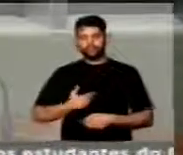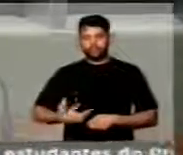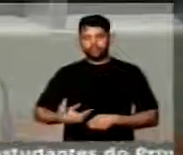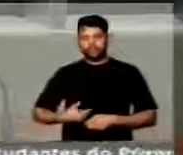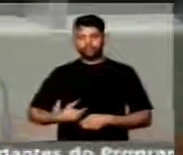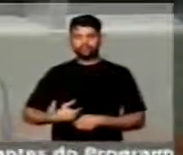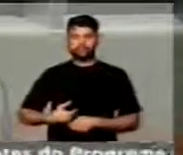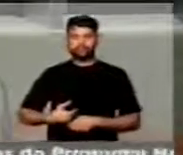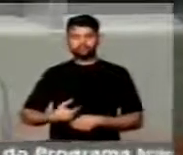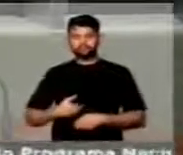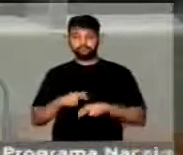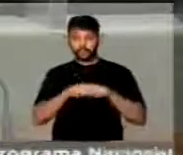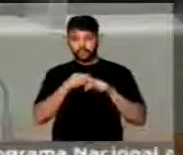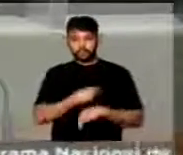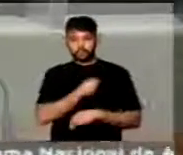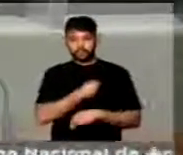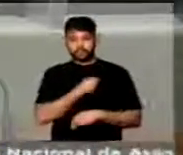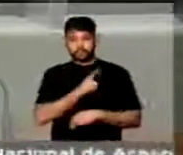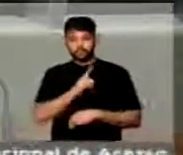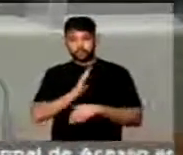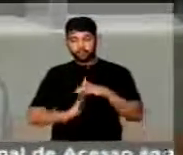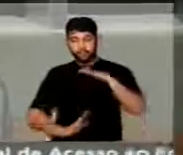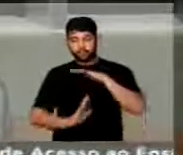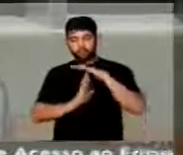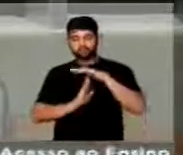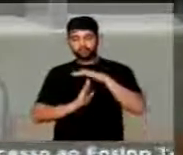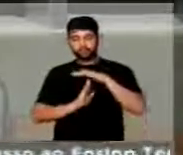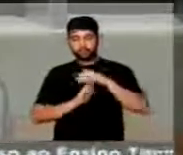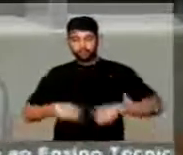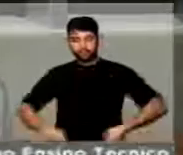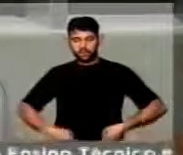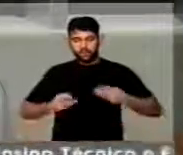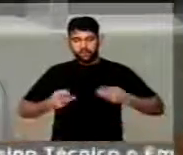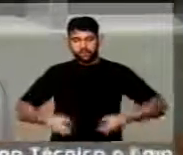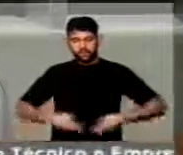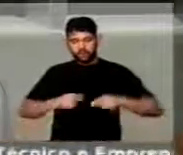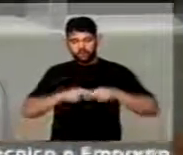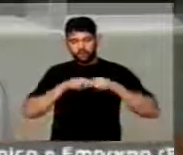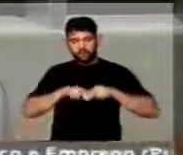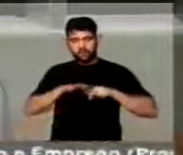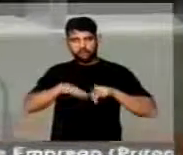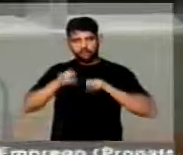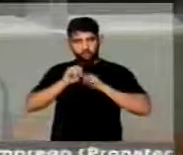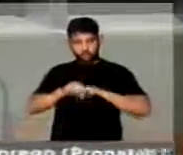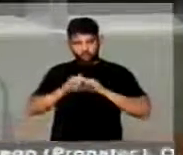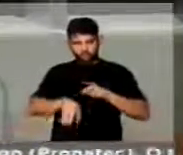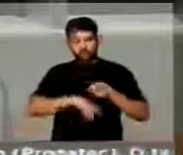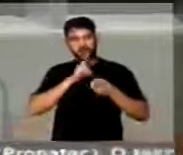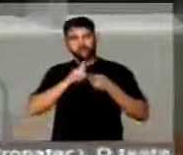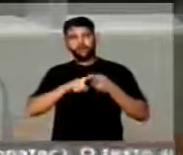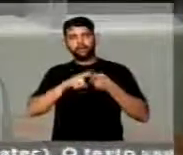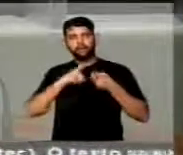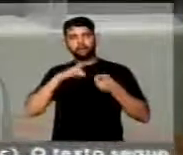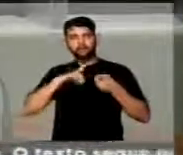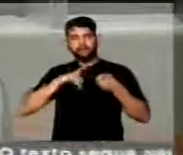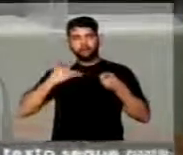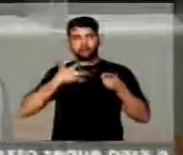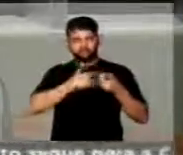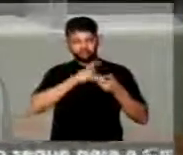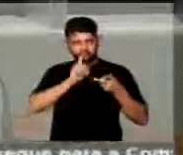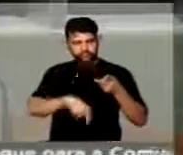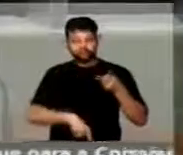públicos, inclusive o teto de gastos para a educação e para a